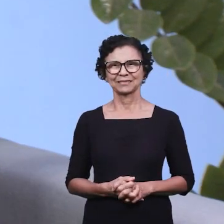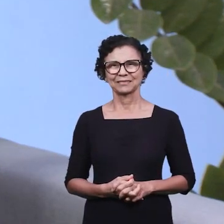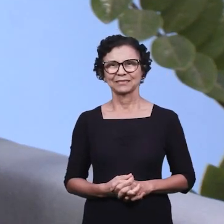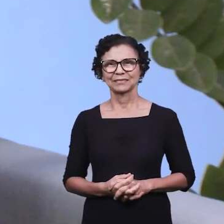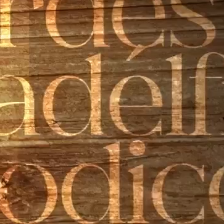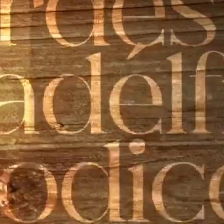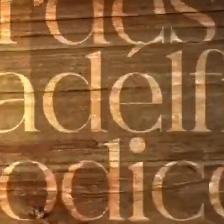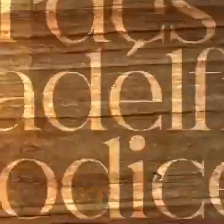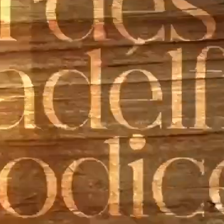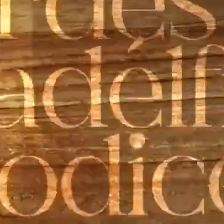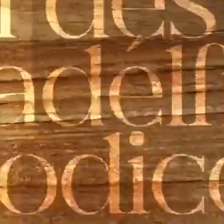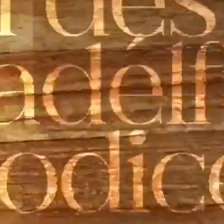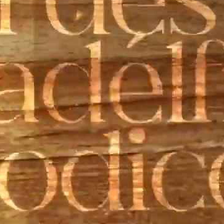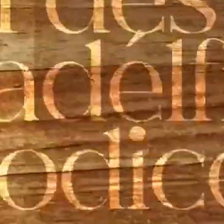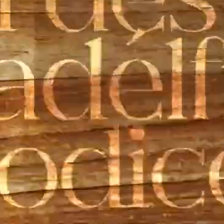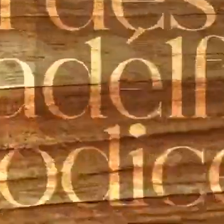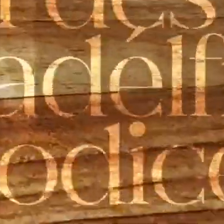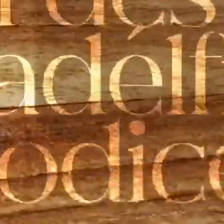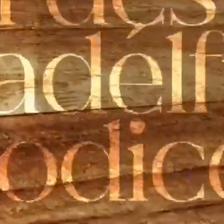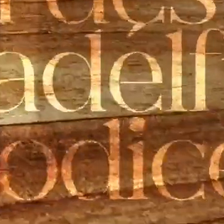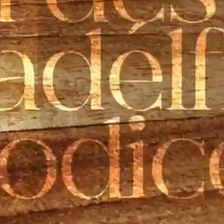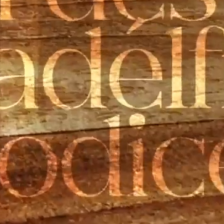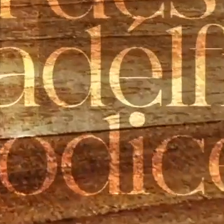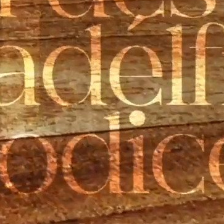Senhor Jesus.